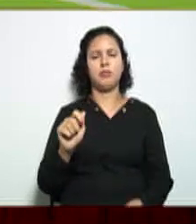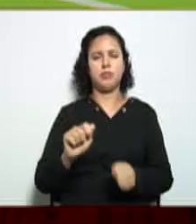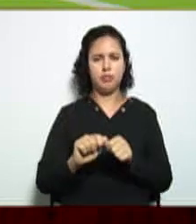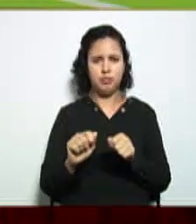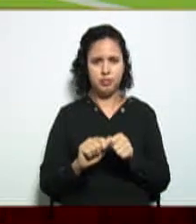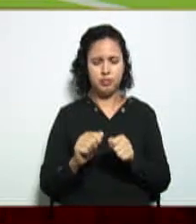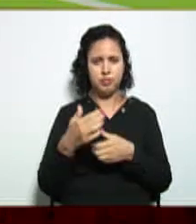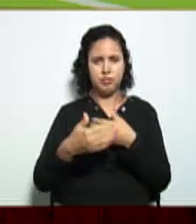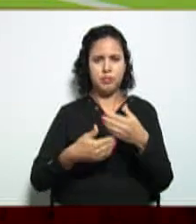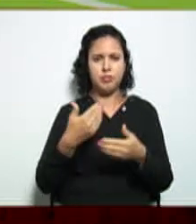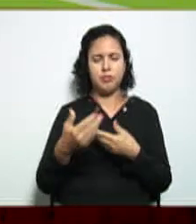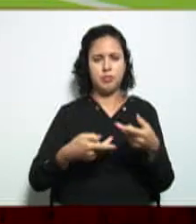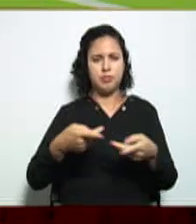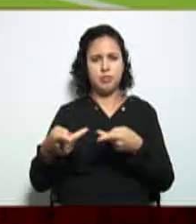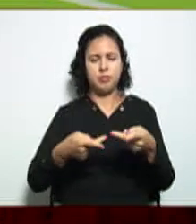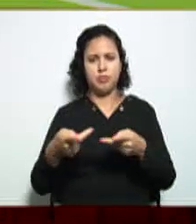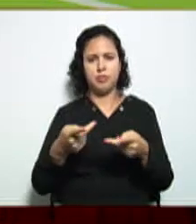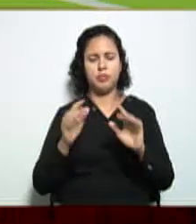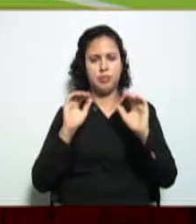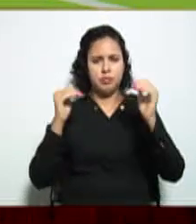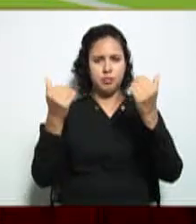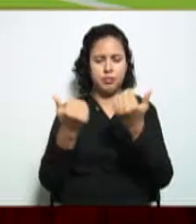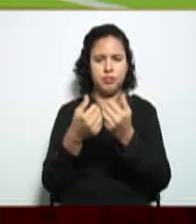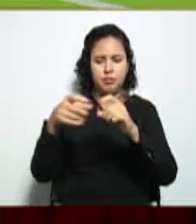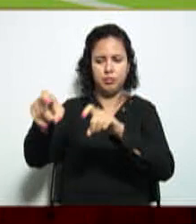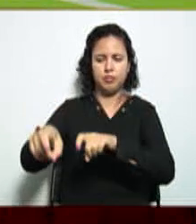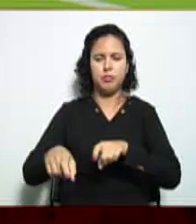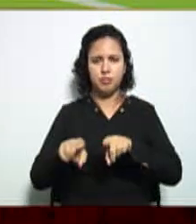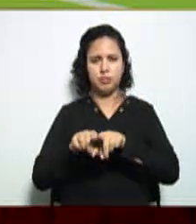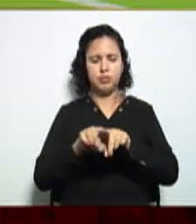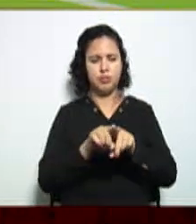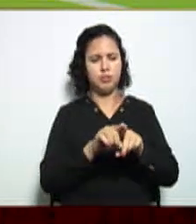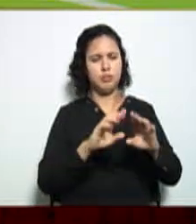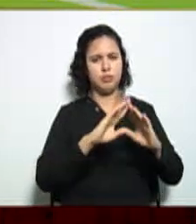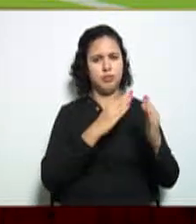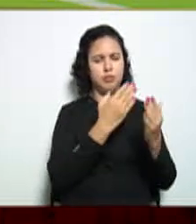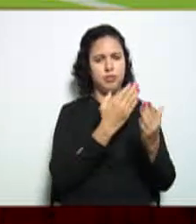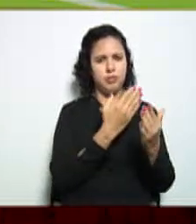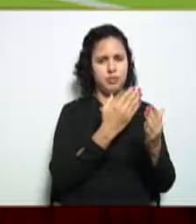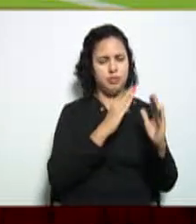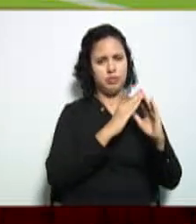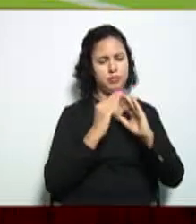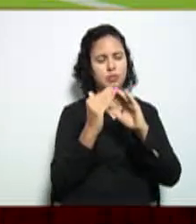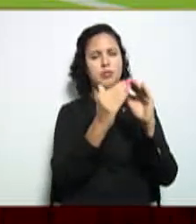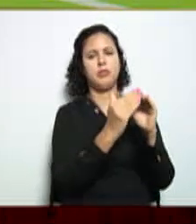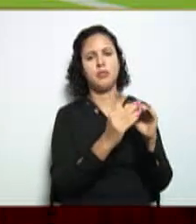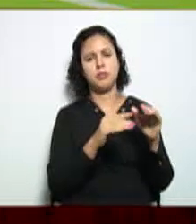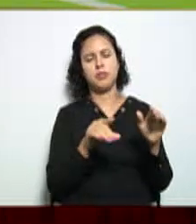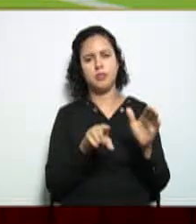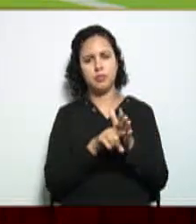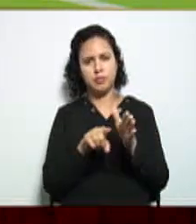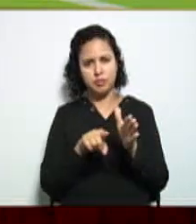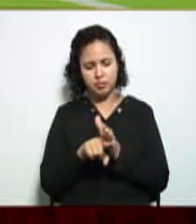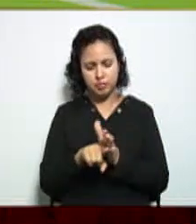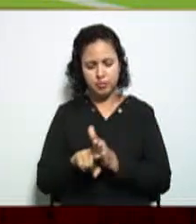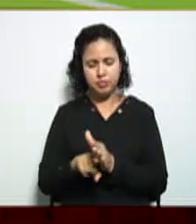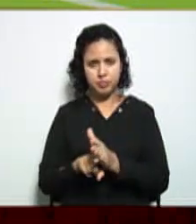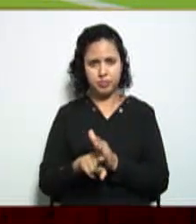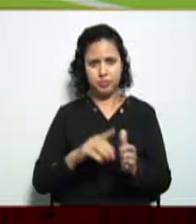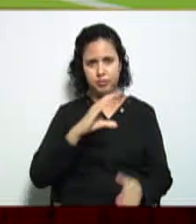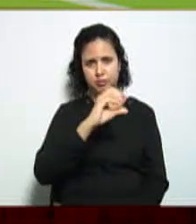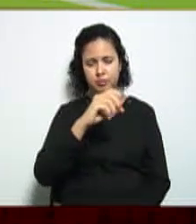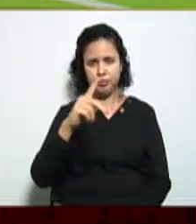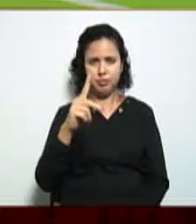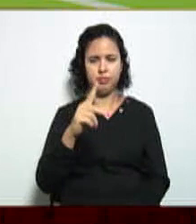dos projetos em comunidades rurais e urbanas, executar pesquisas na área de cooperativismo. Quem deu essa